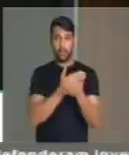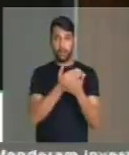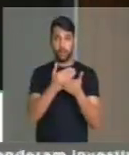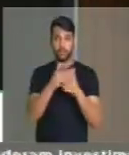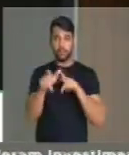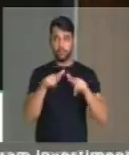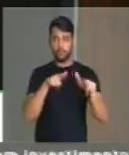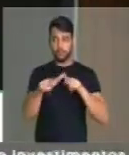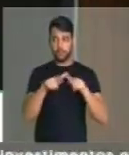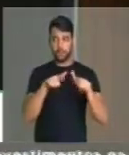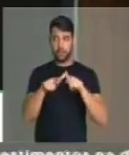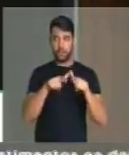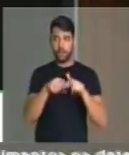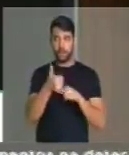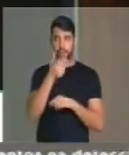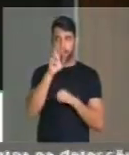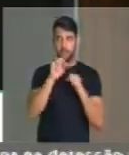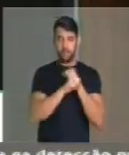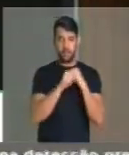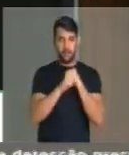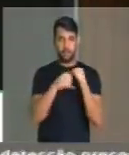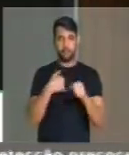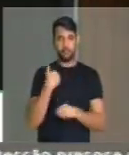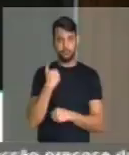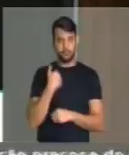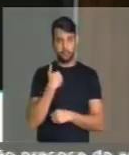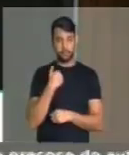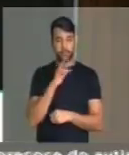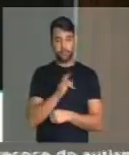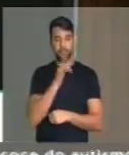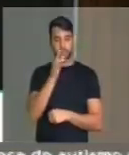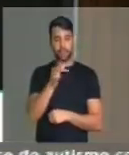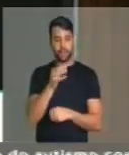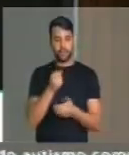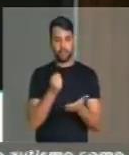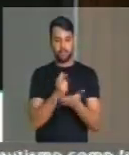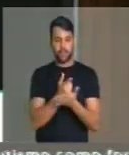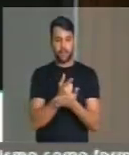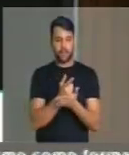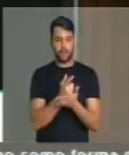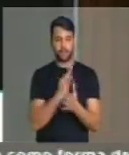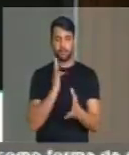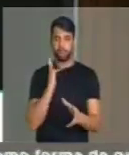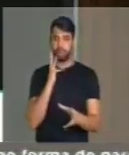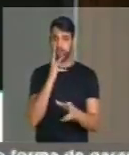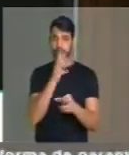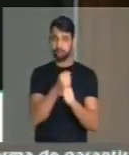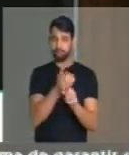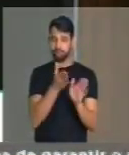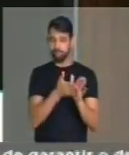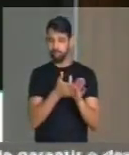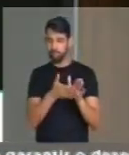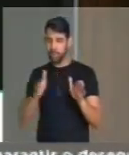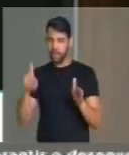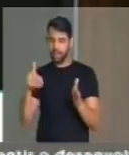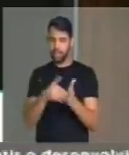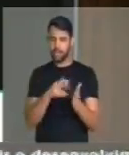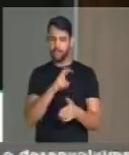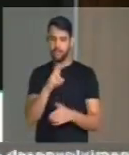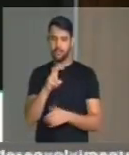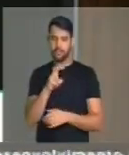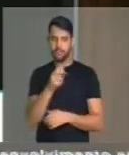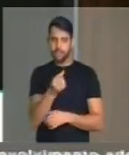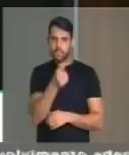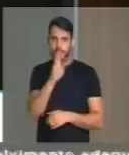começou a trabalhar com 15 anos de idade terá que contribuir ininterruptamente até os